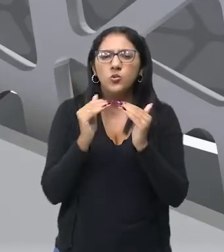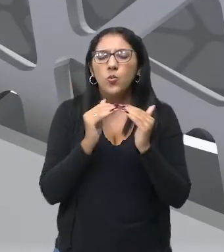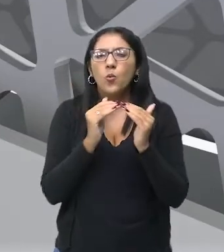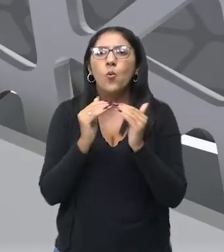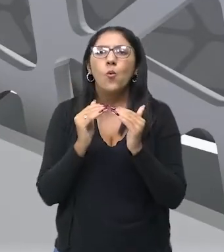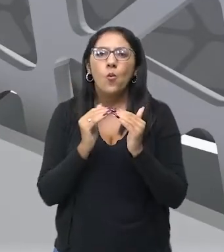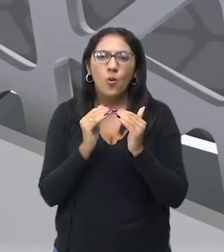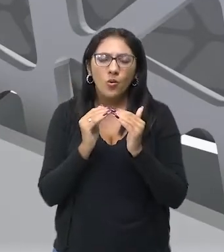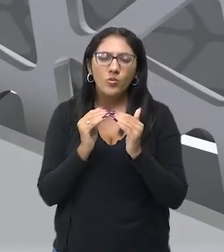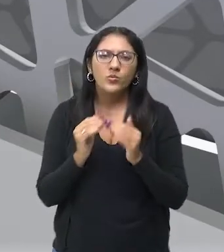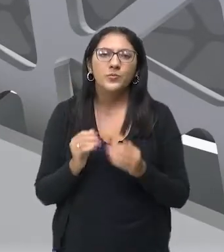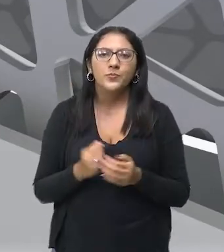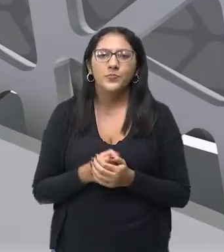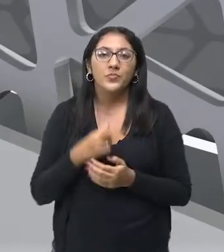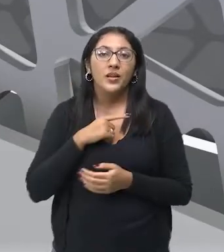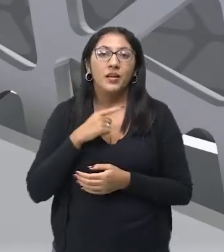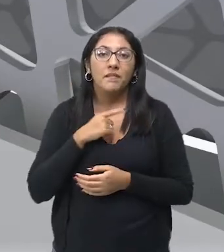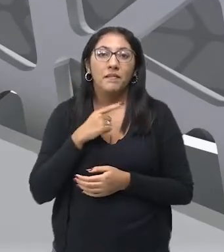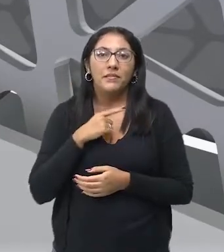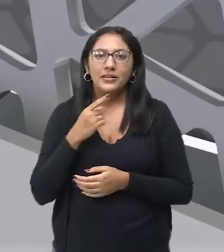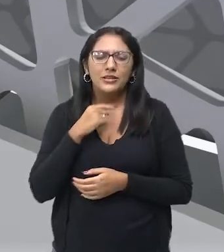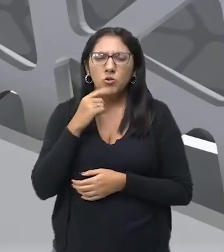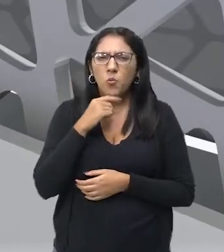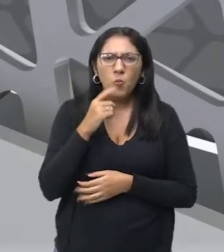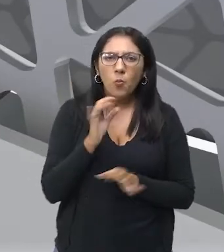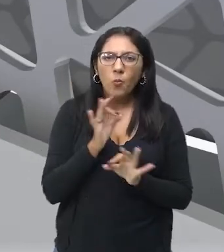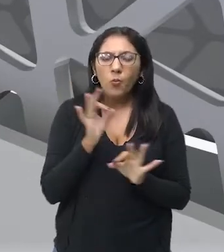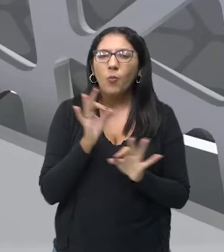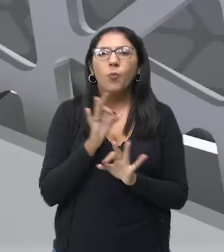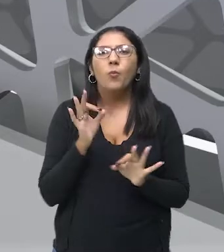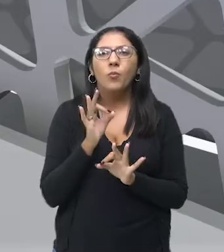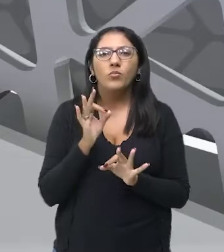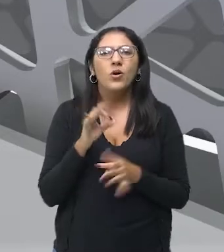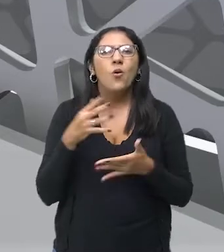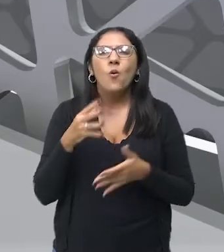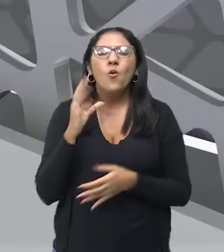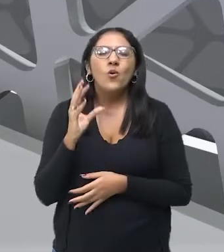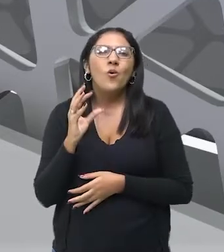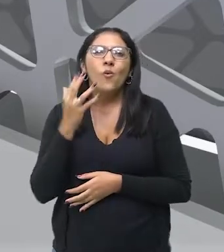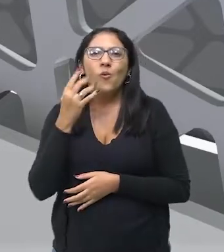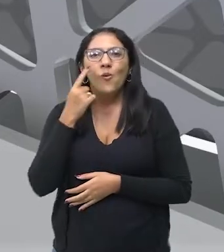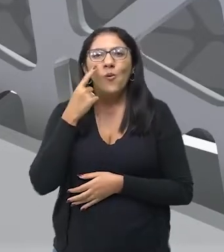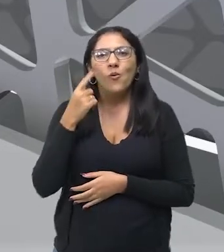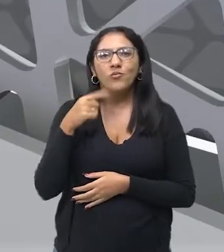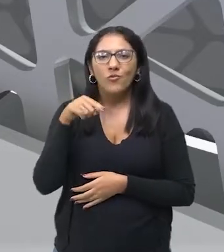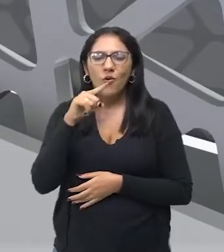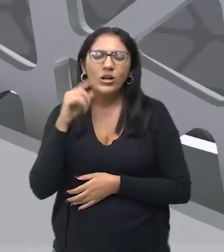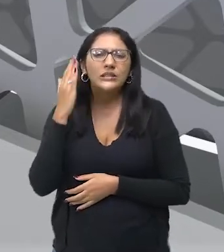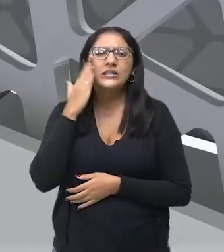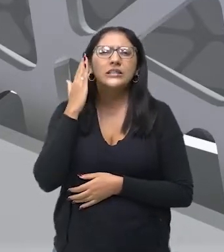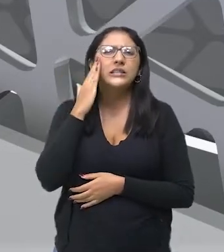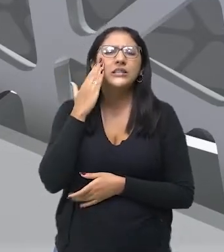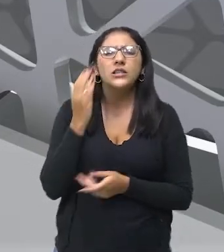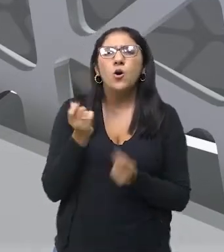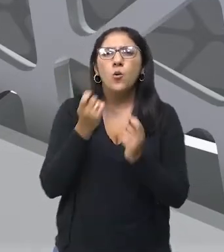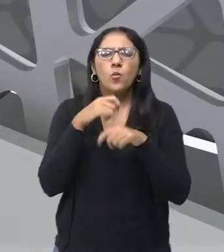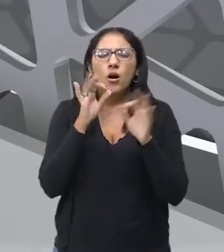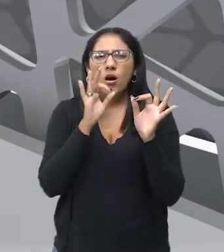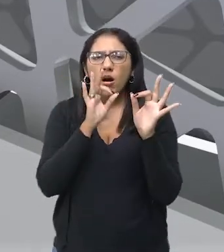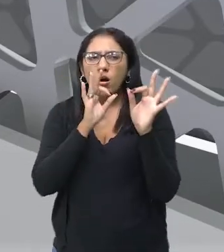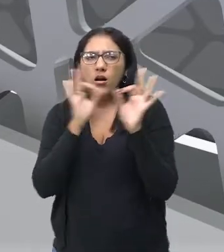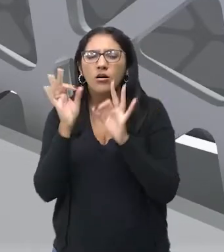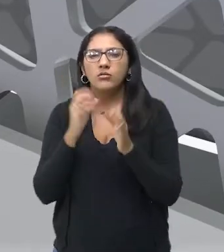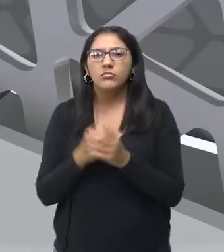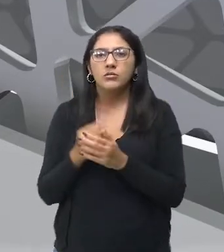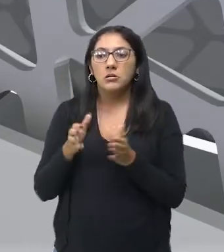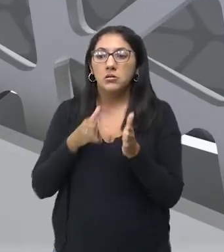vídeo, cuja a ocorrência não se põe em dúvida? Qual é a situação que efetivamente a gente pode observar no vídeo que